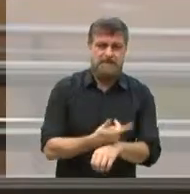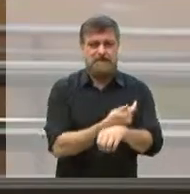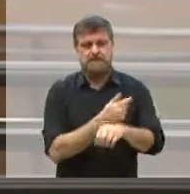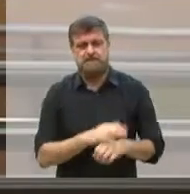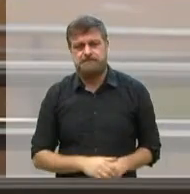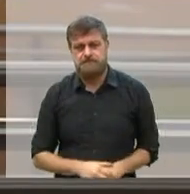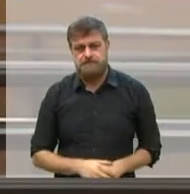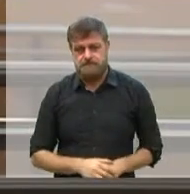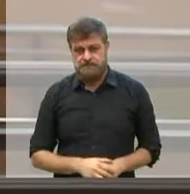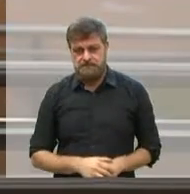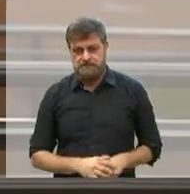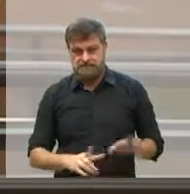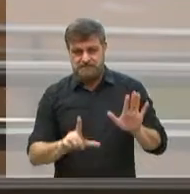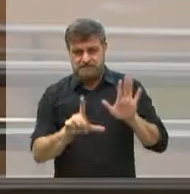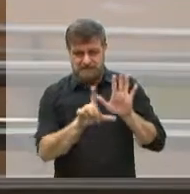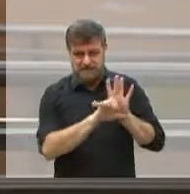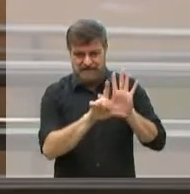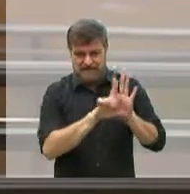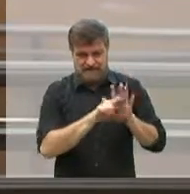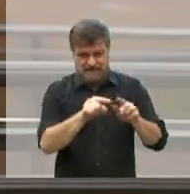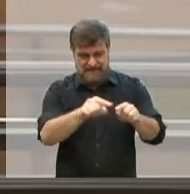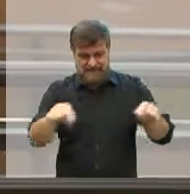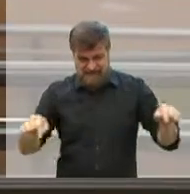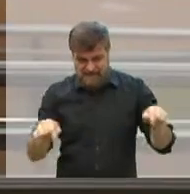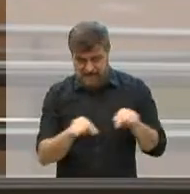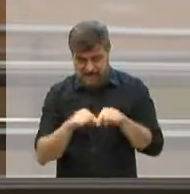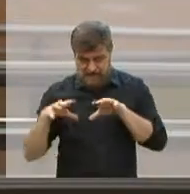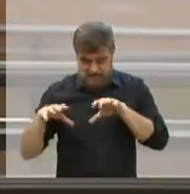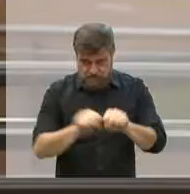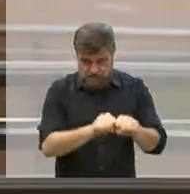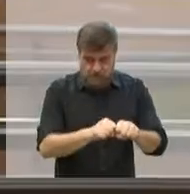senhor citou aí a lei de parcelamento, uso e ocupação do